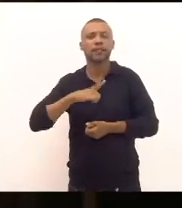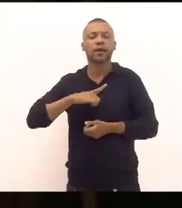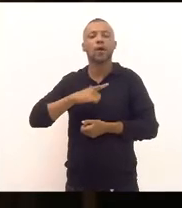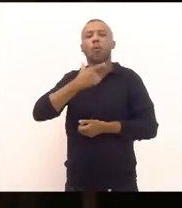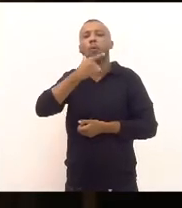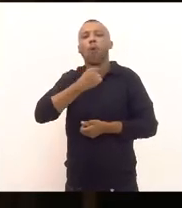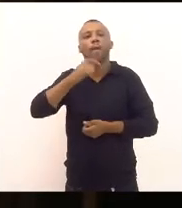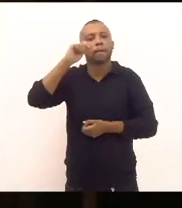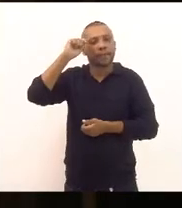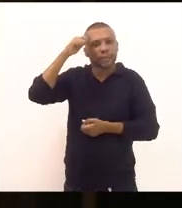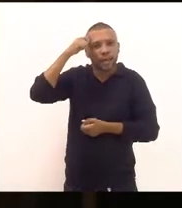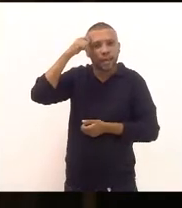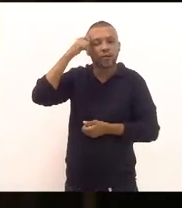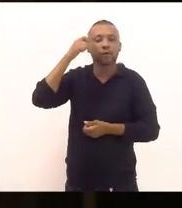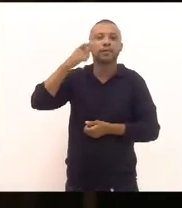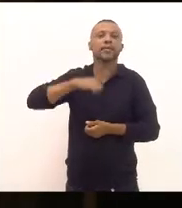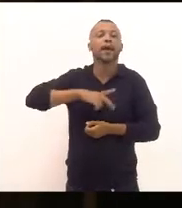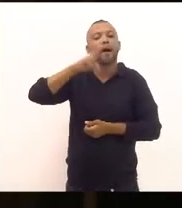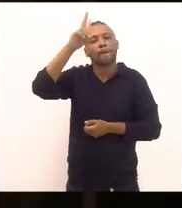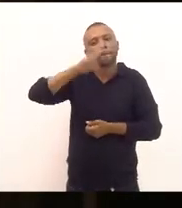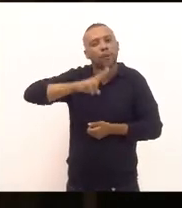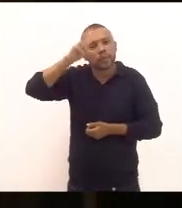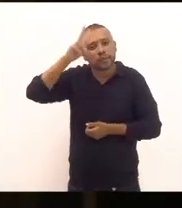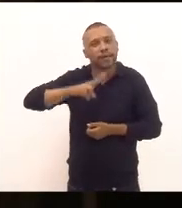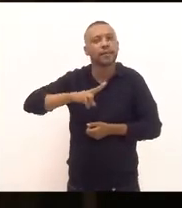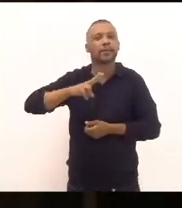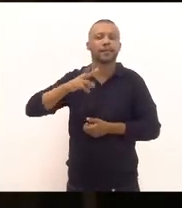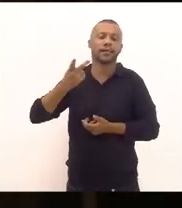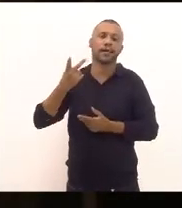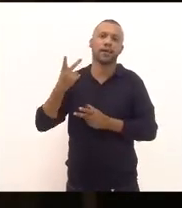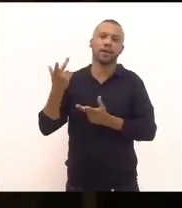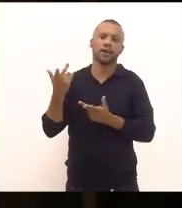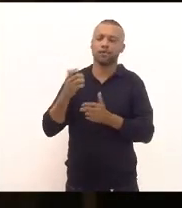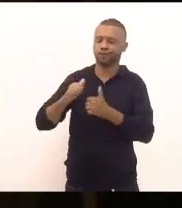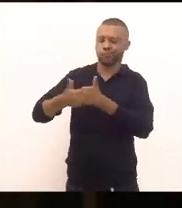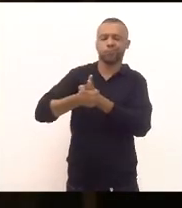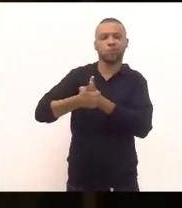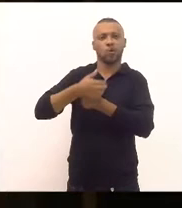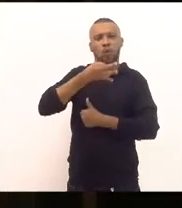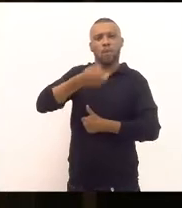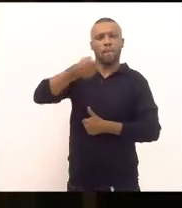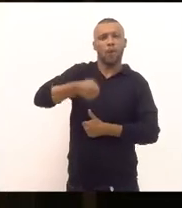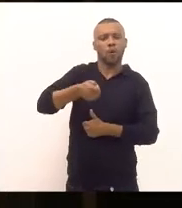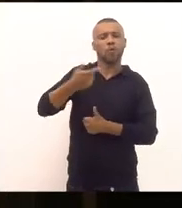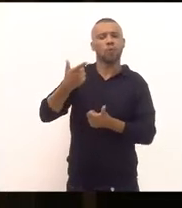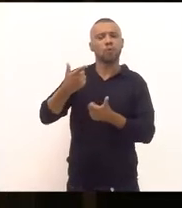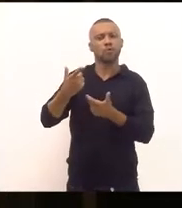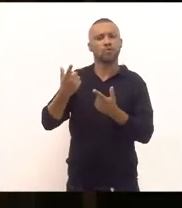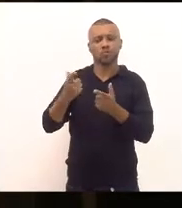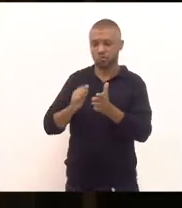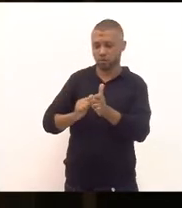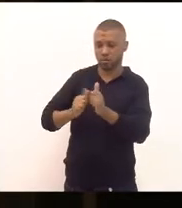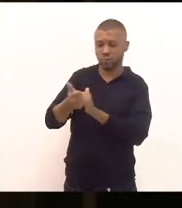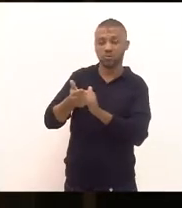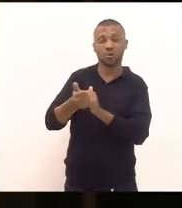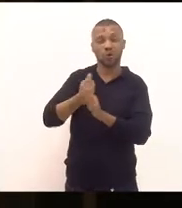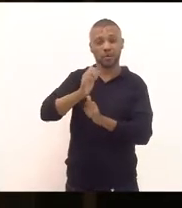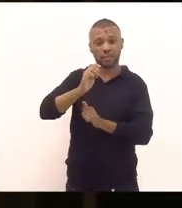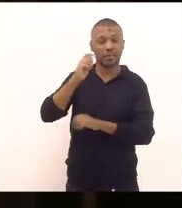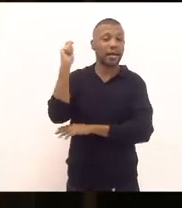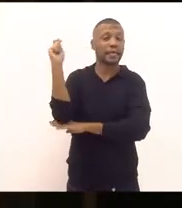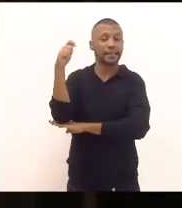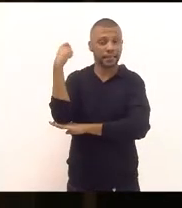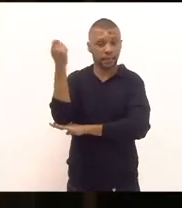um homem negro que tenha a potência EA voz que o Paulinho tem enquanto o jogador internacional enquanto o jogador da seleção